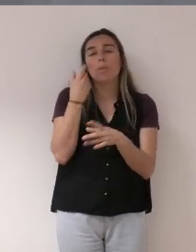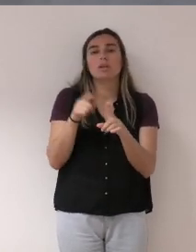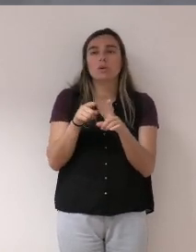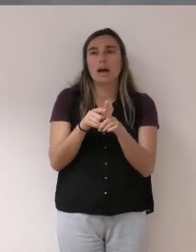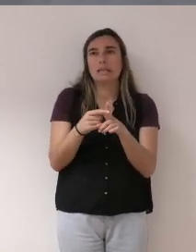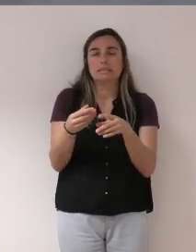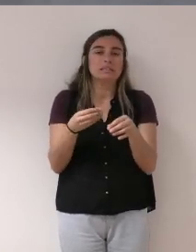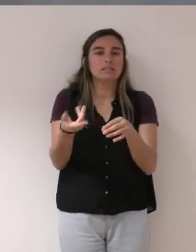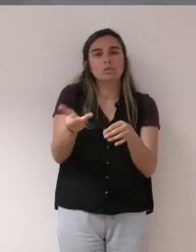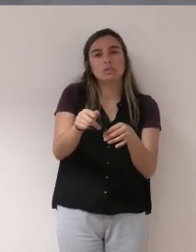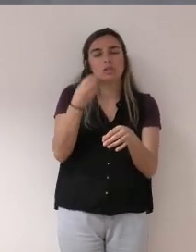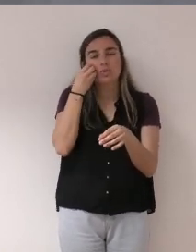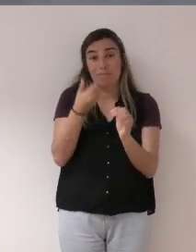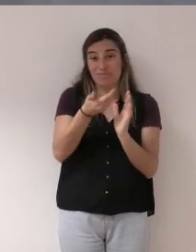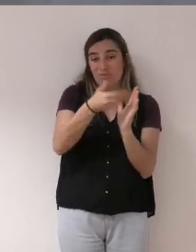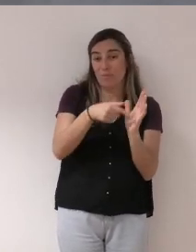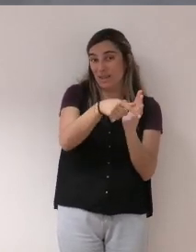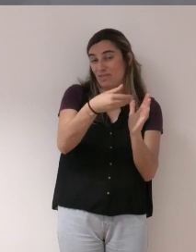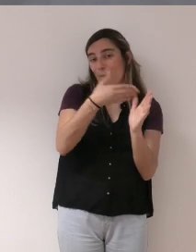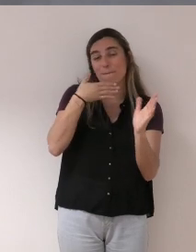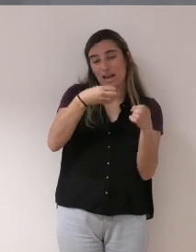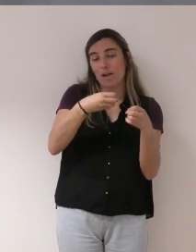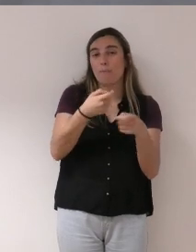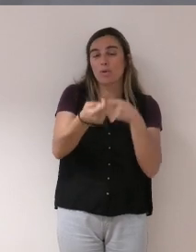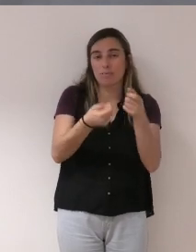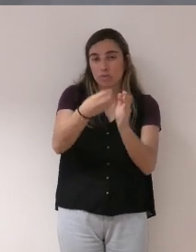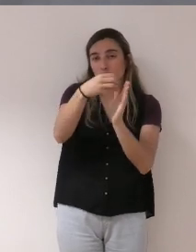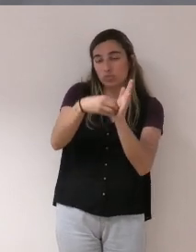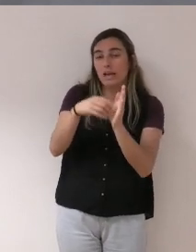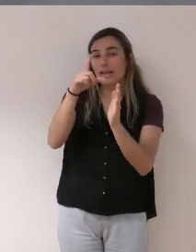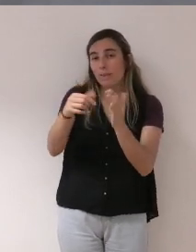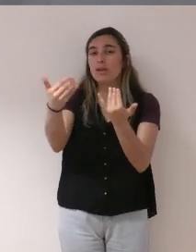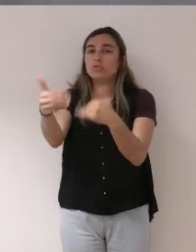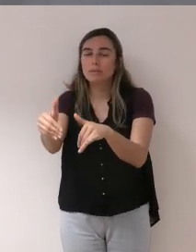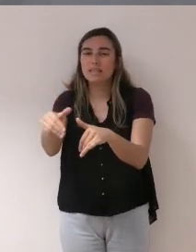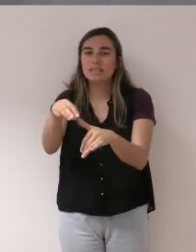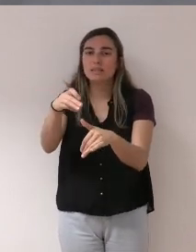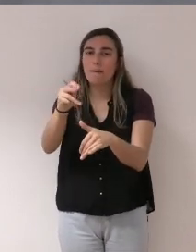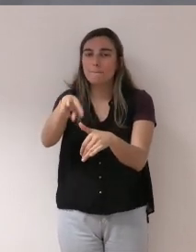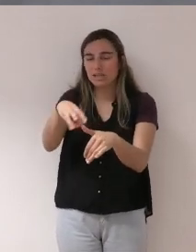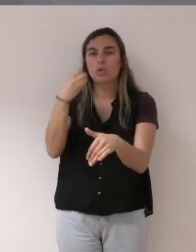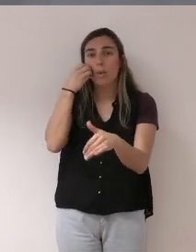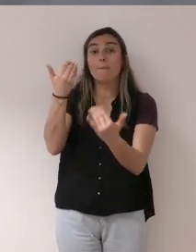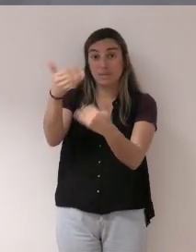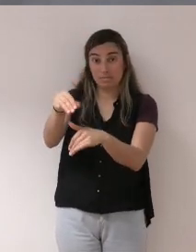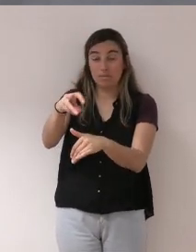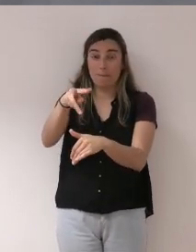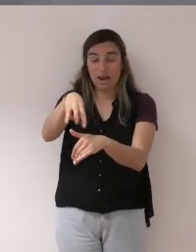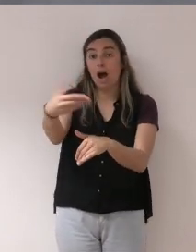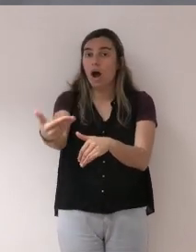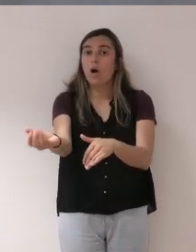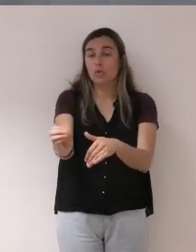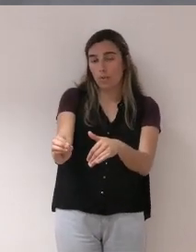esse jogo entre esse documento, que vai sendo preenchido, e as margens? Há margens? O